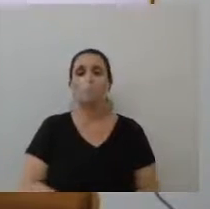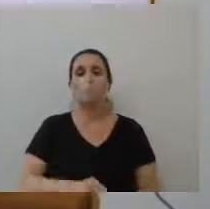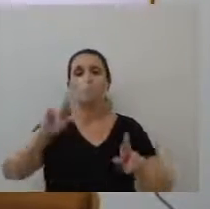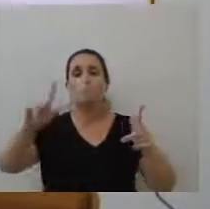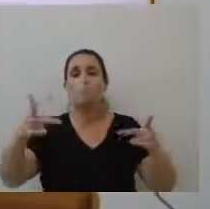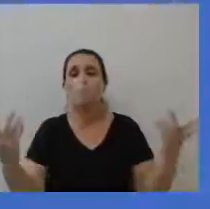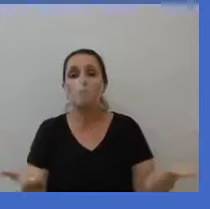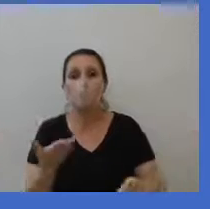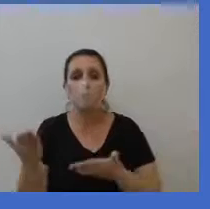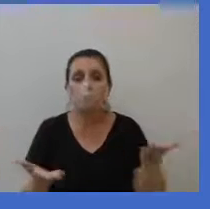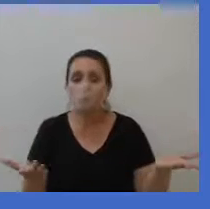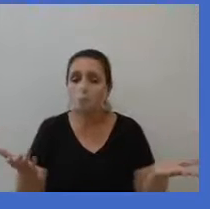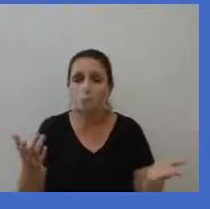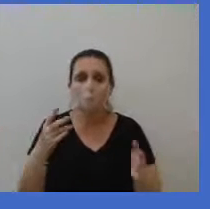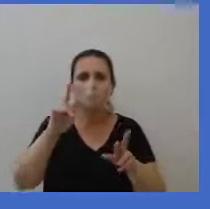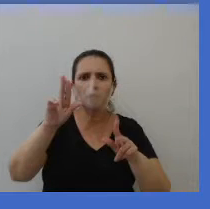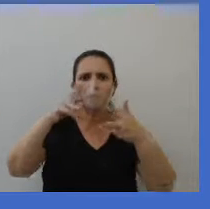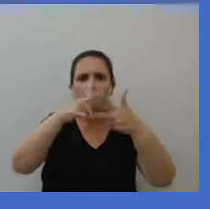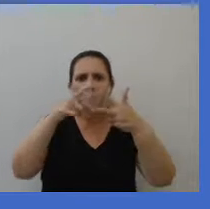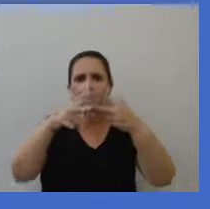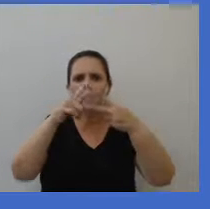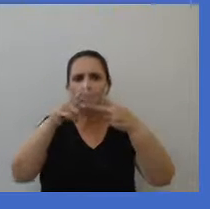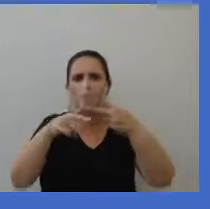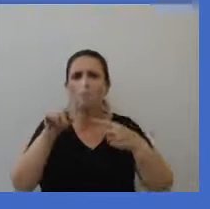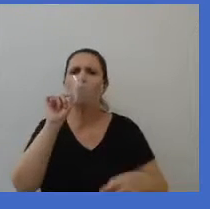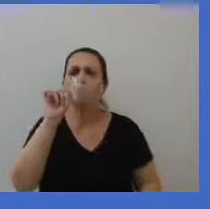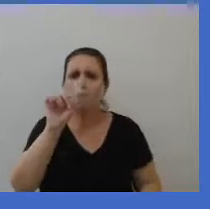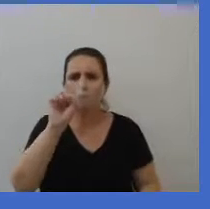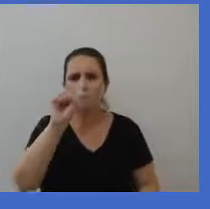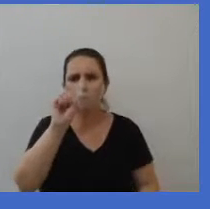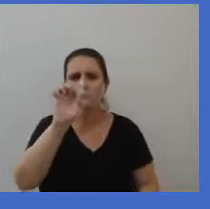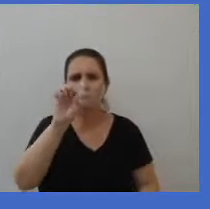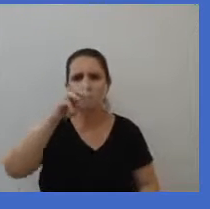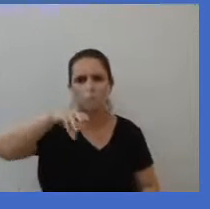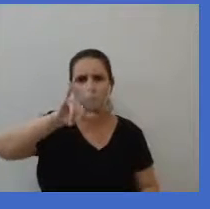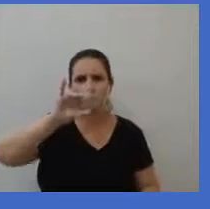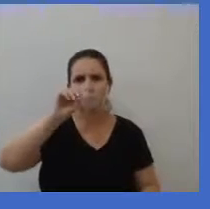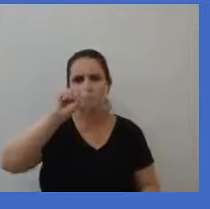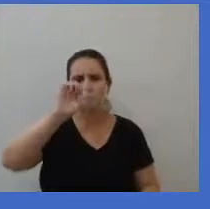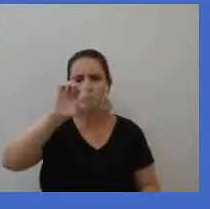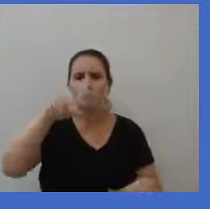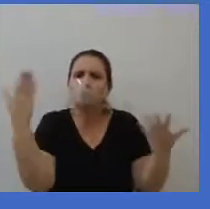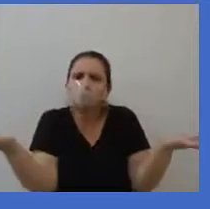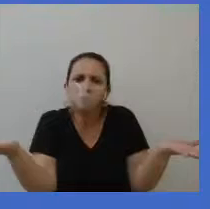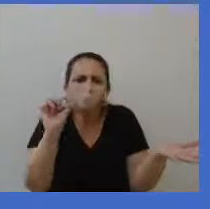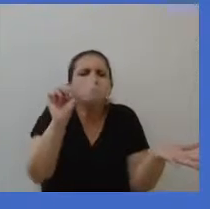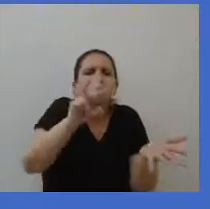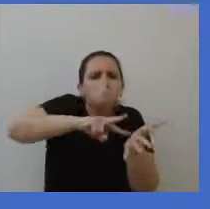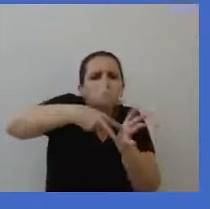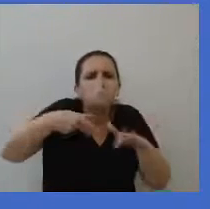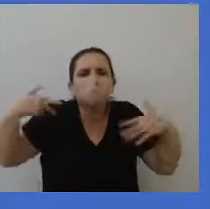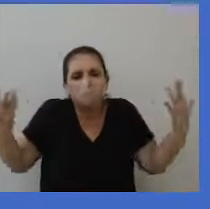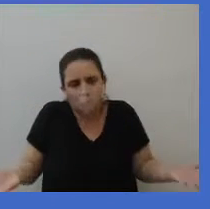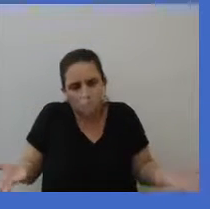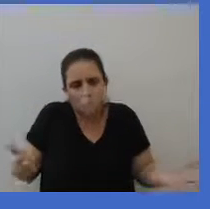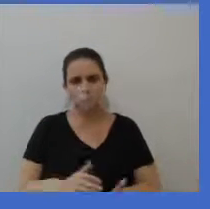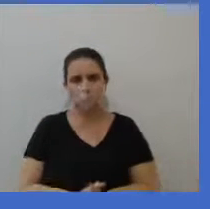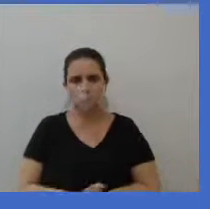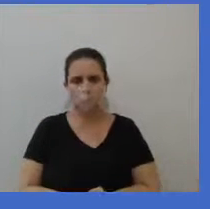a charge pertence ao gênero. A charge é um gênero textual que pertence ao jornalismo. A charge